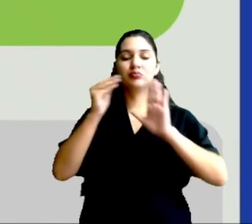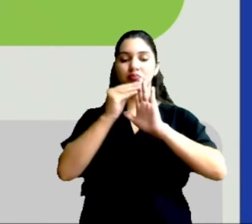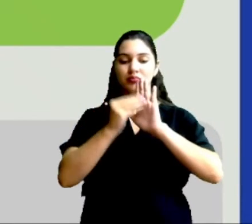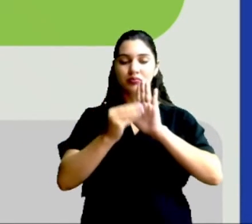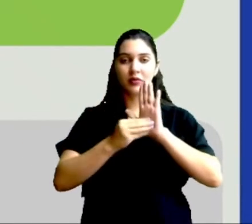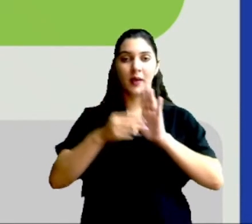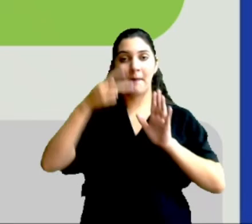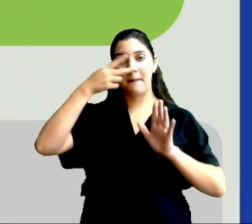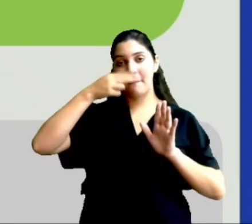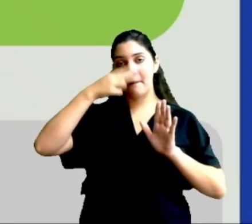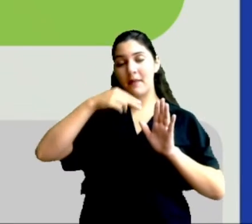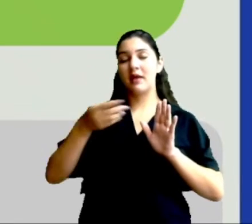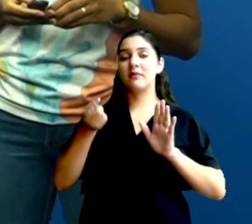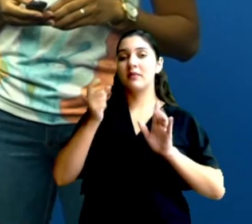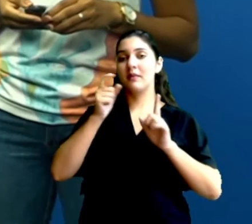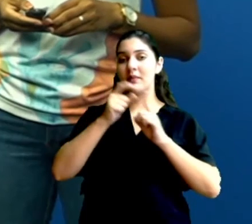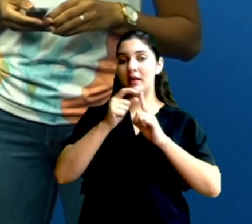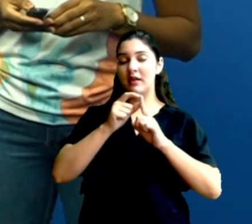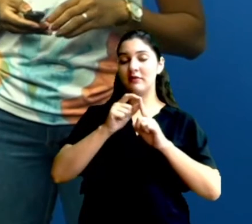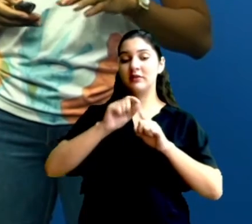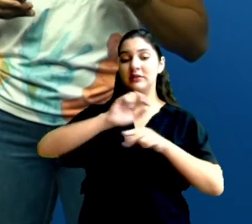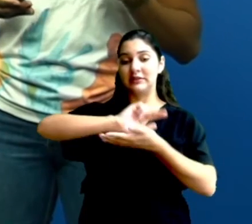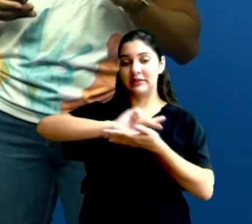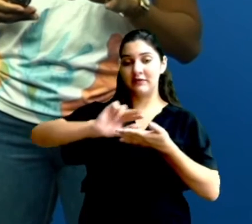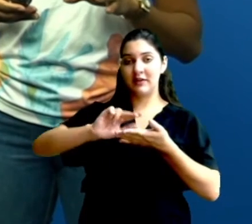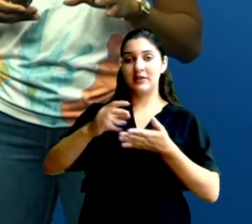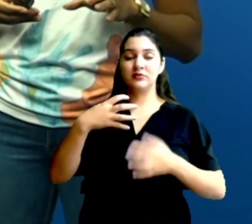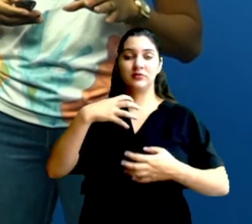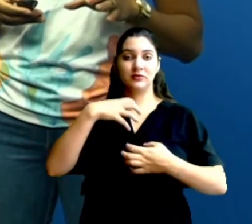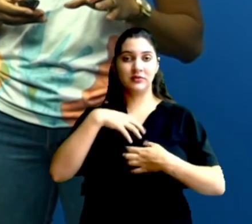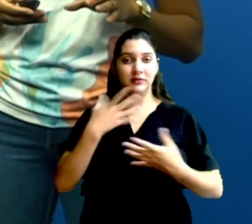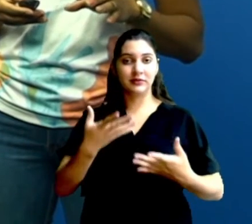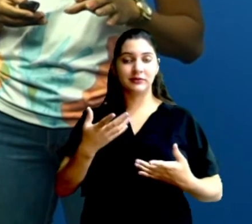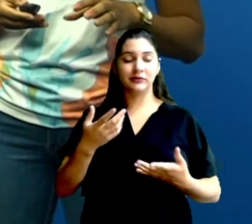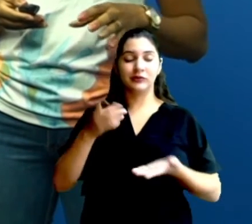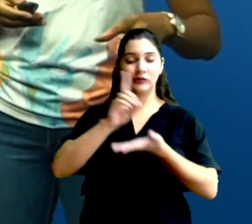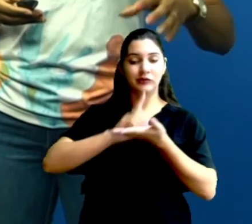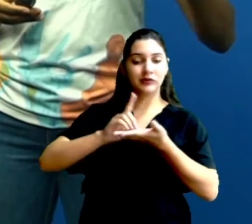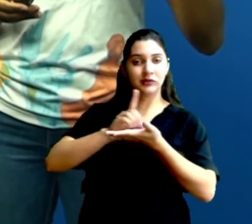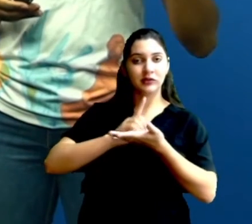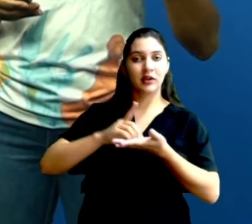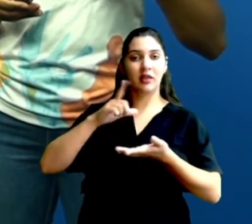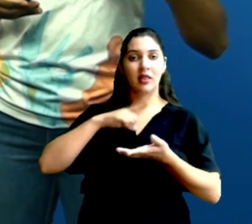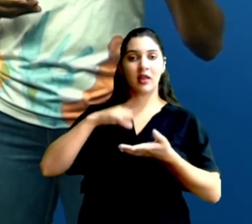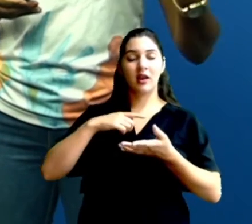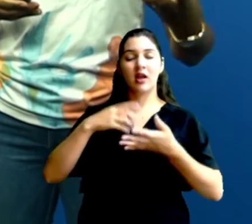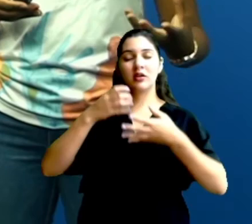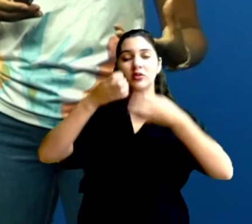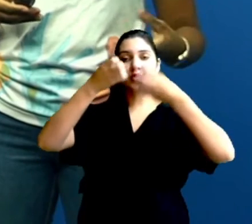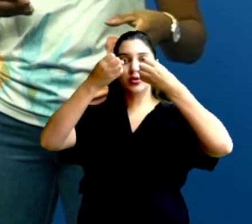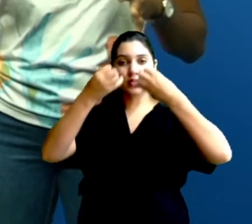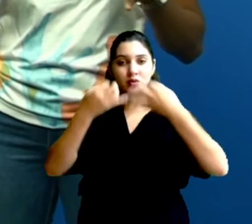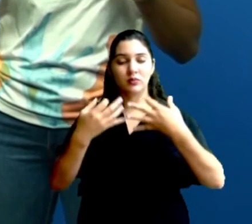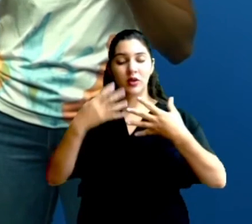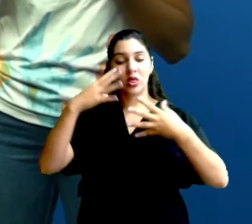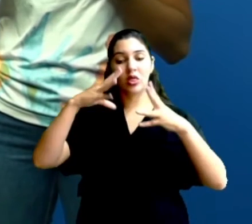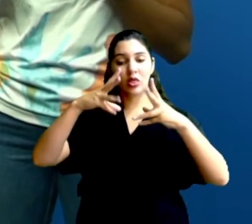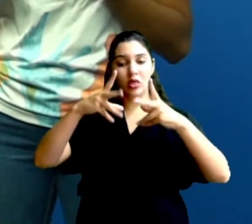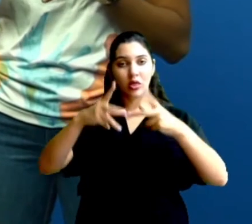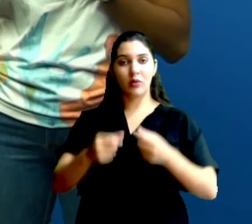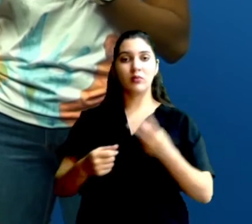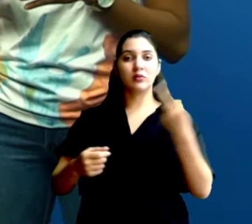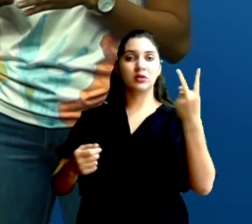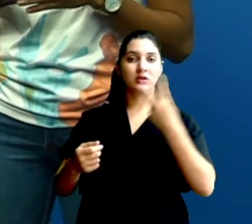mesma palavra e com vários sentidos. Então, no dicionário você terá todas as duas formas para